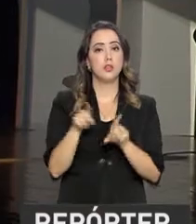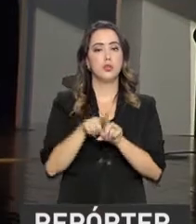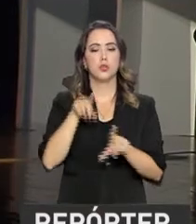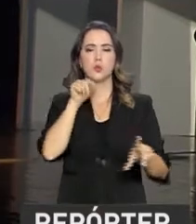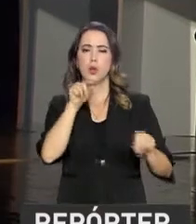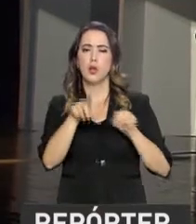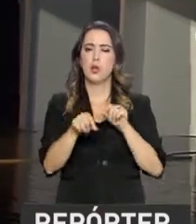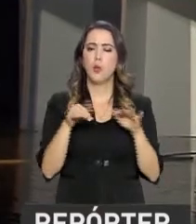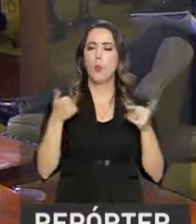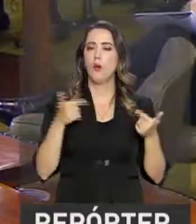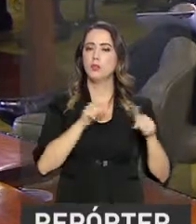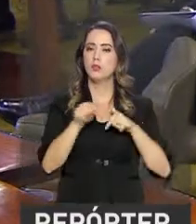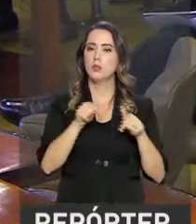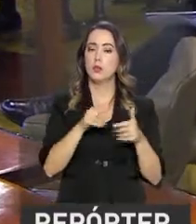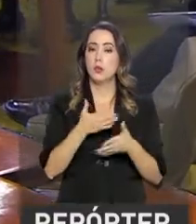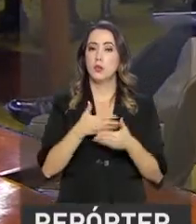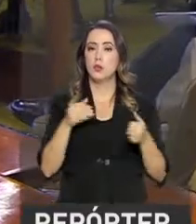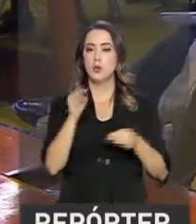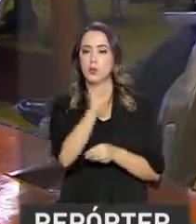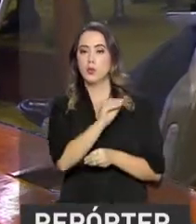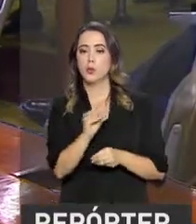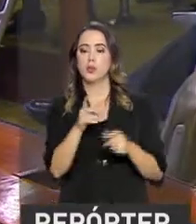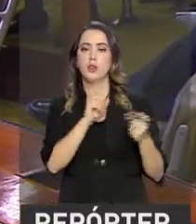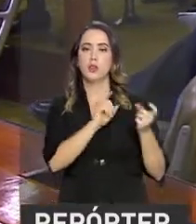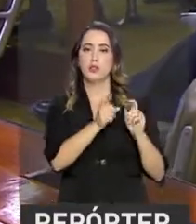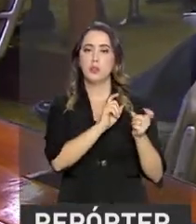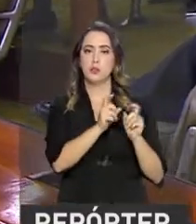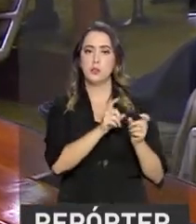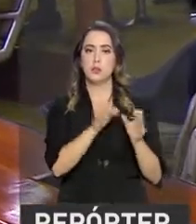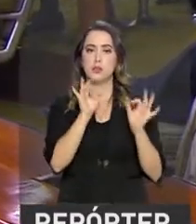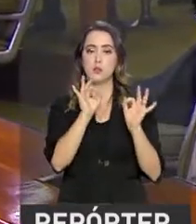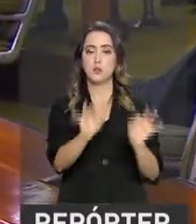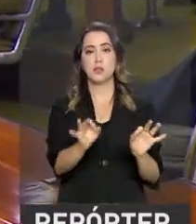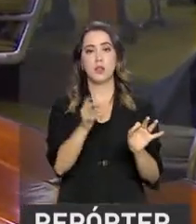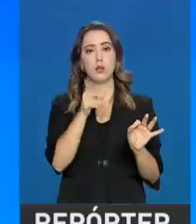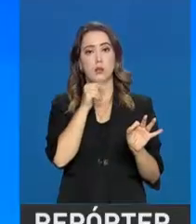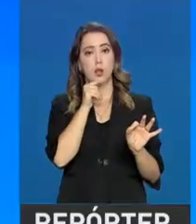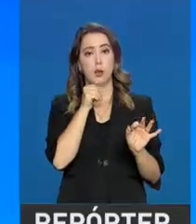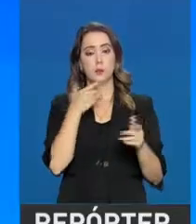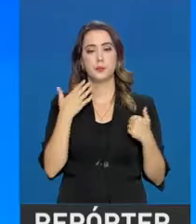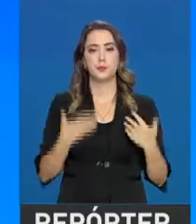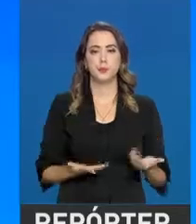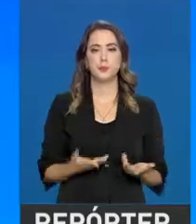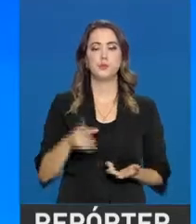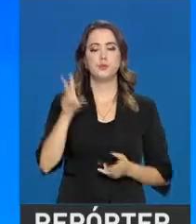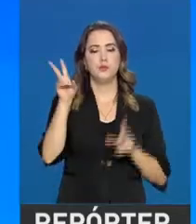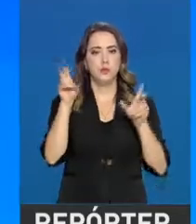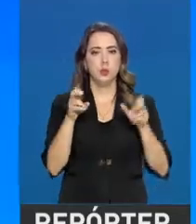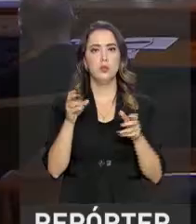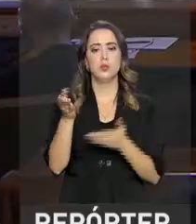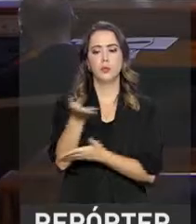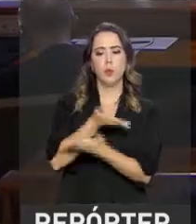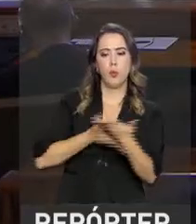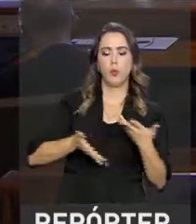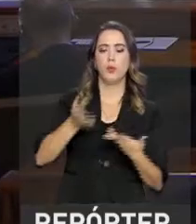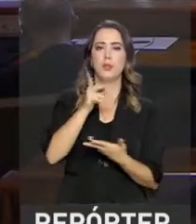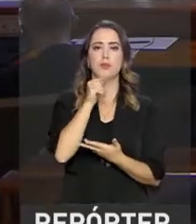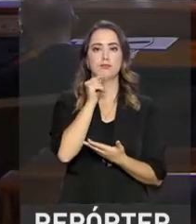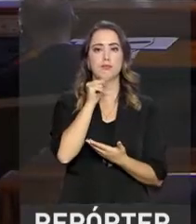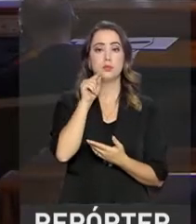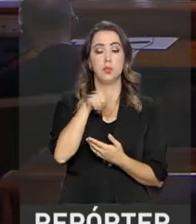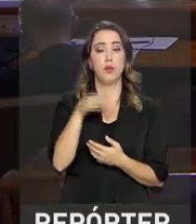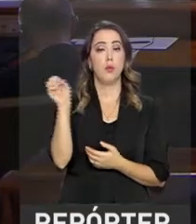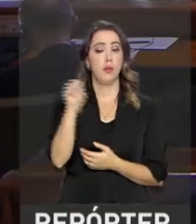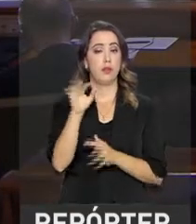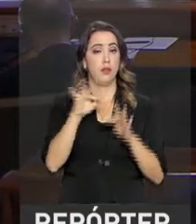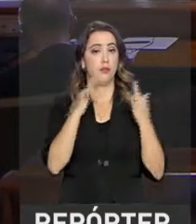para a conservação, gestão e uso eficiente da água. O tema é compartilhando água. É a 8ª